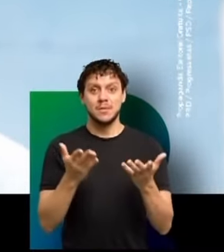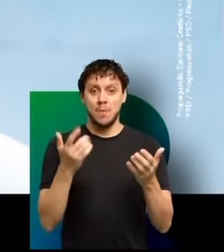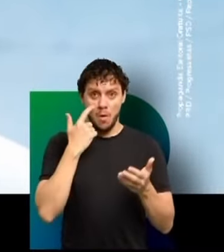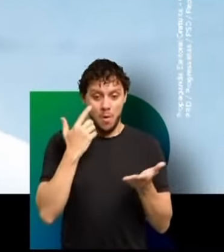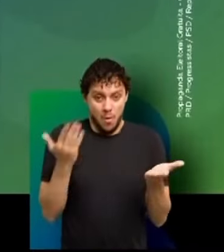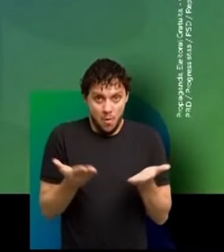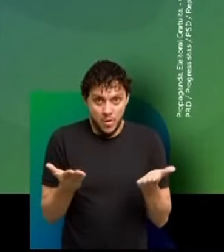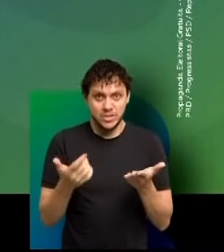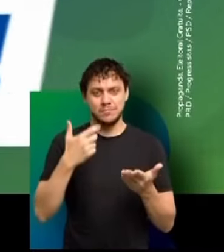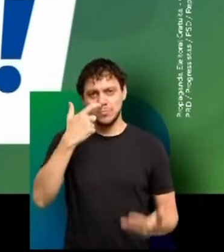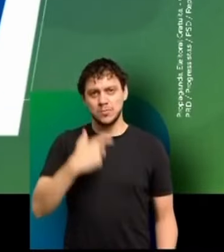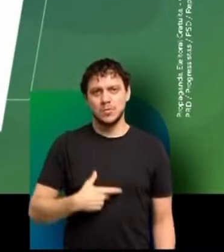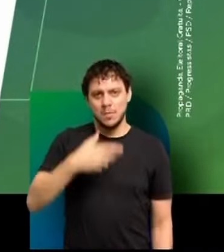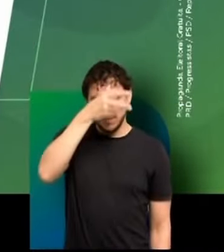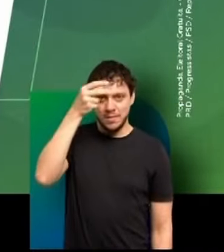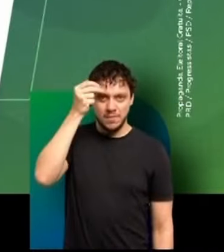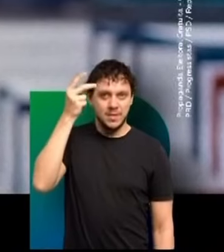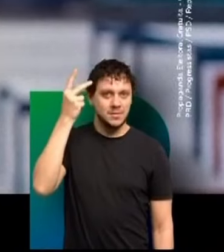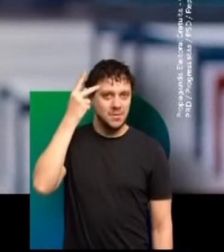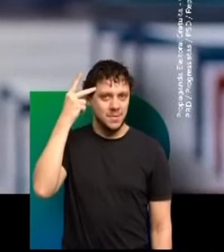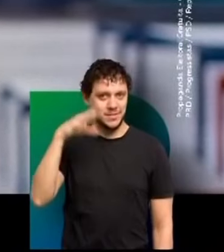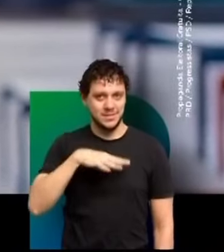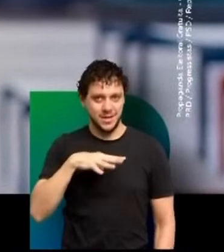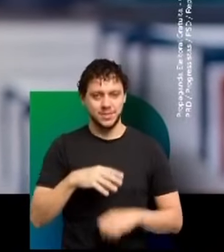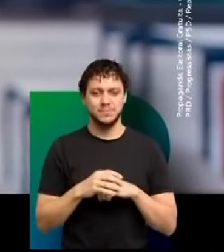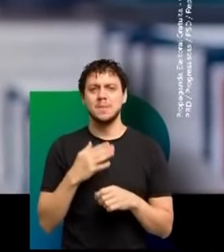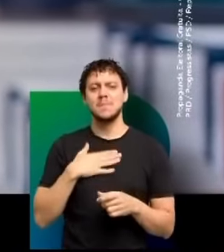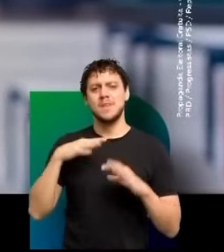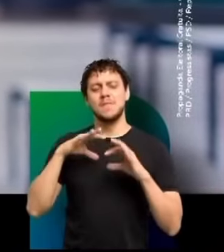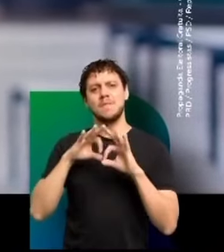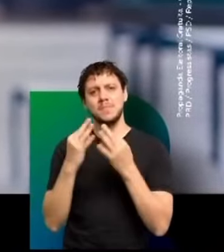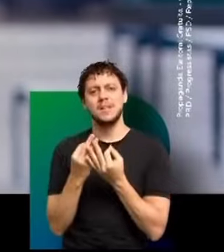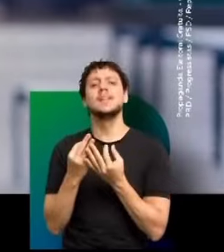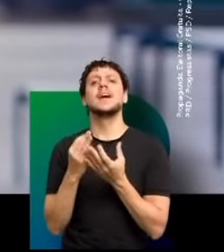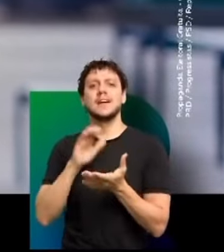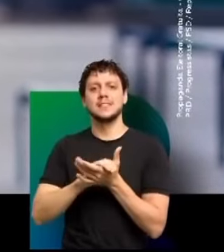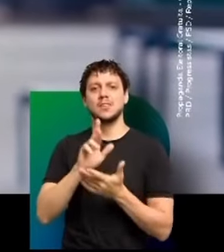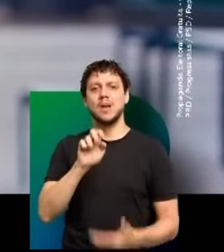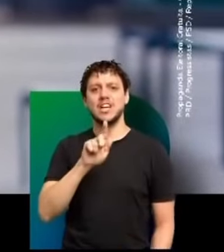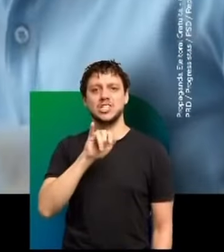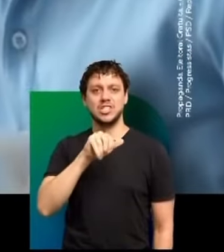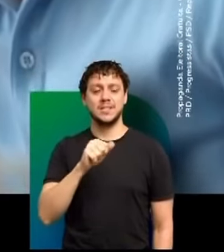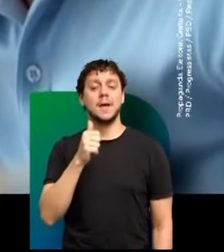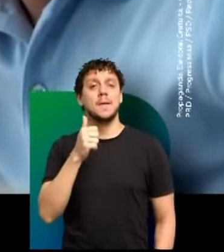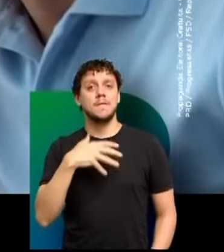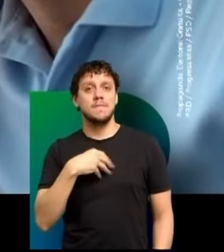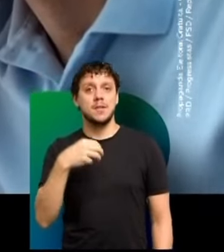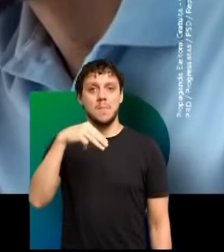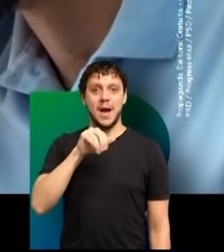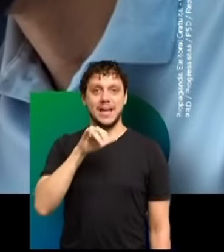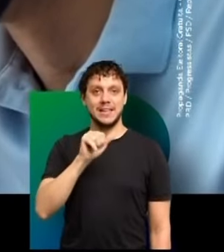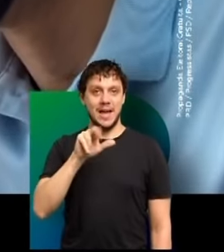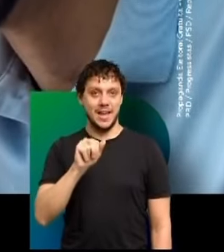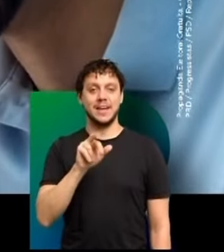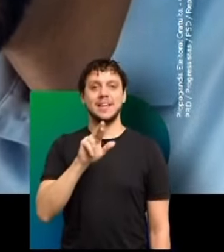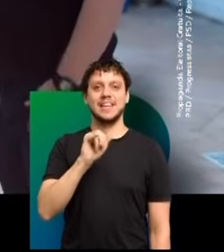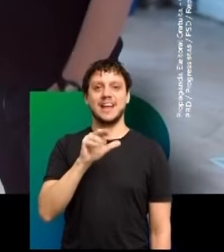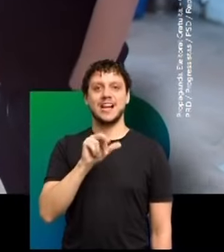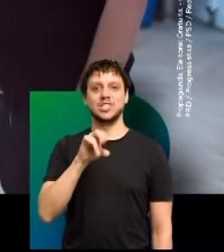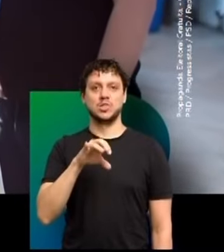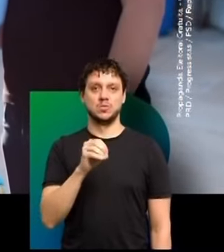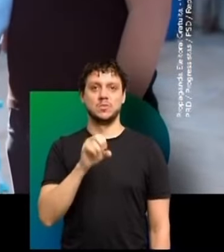se mexe. Esse é o meu prefeito. Olha, eu hoje, como prefeito da cidade de São Paulo, com a minha família, casado com a Regina, pai